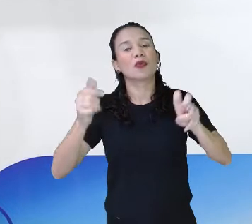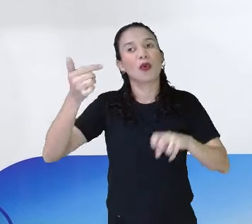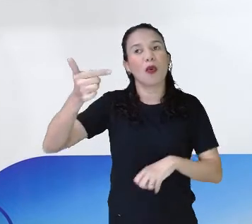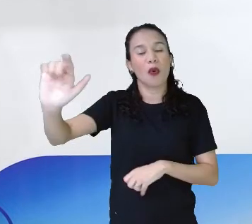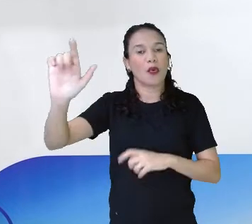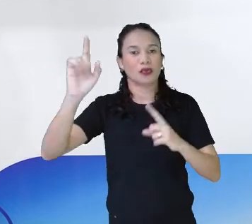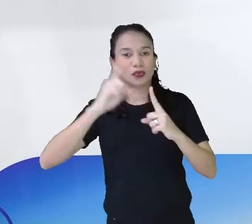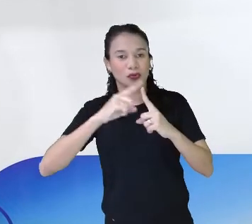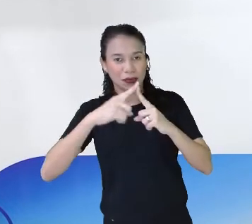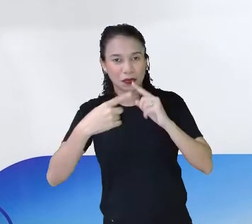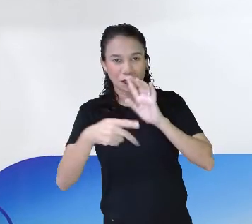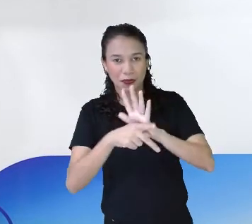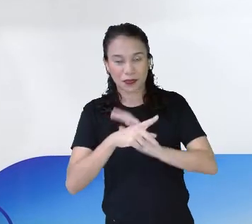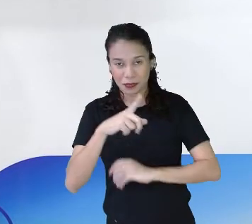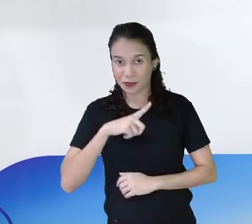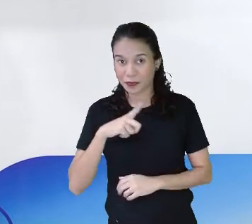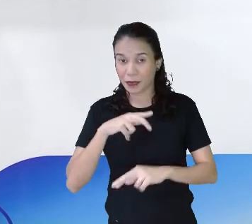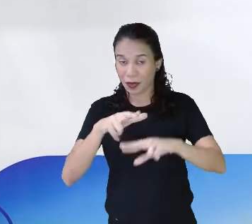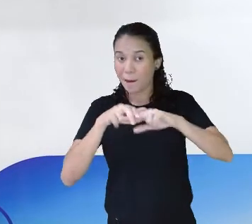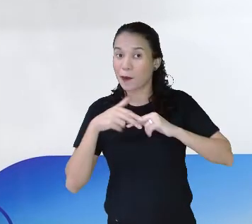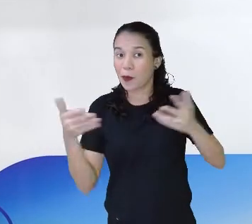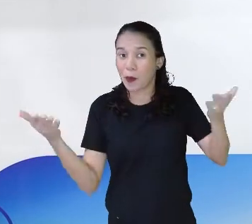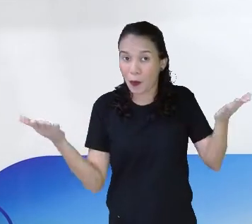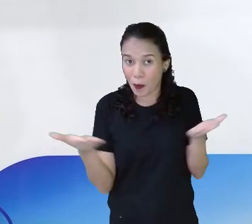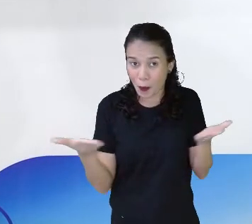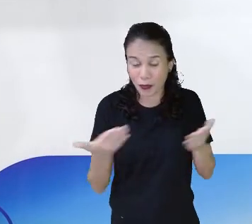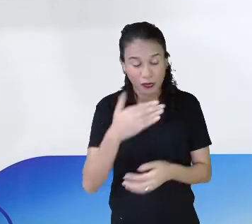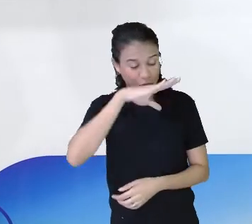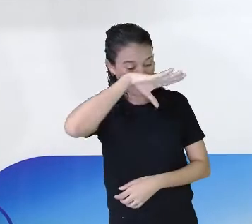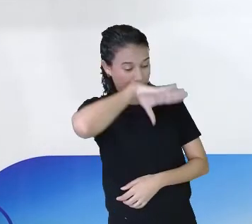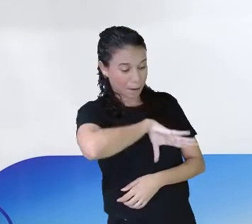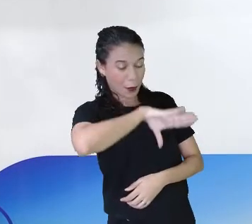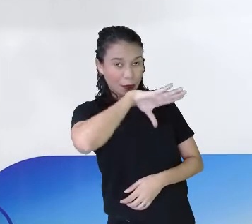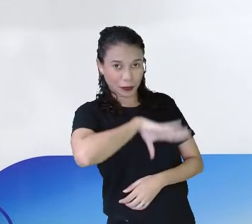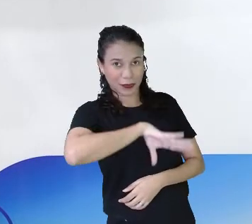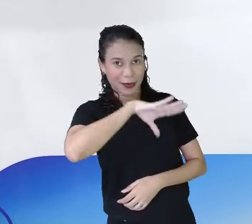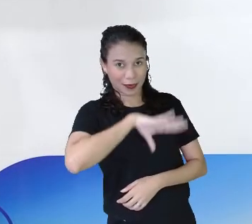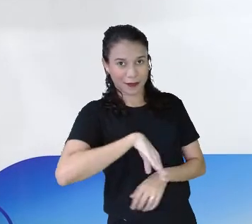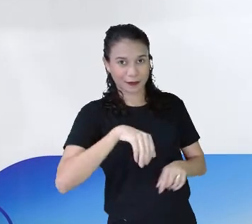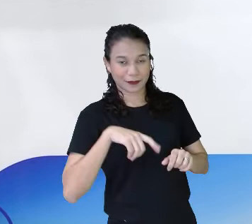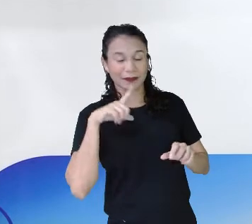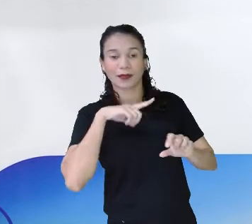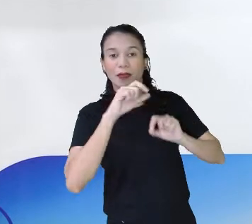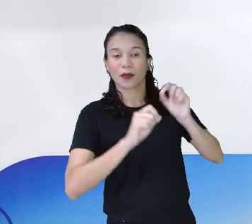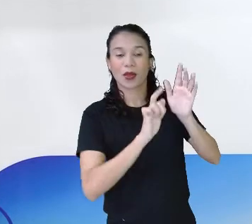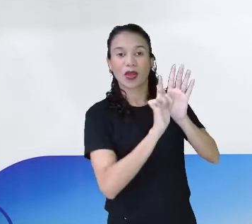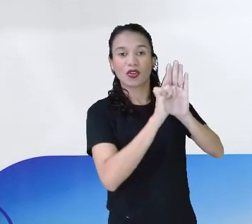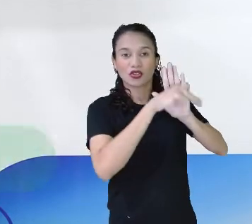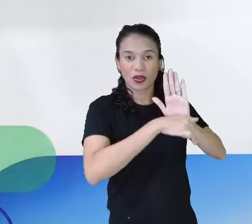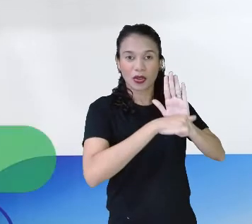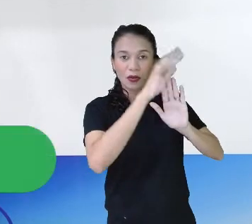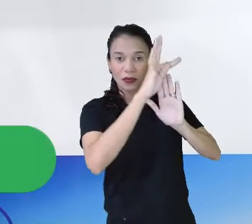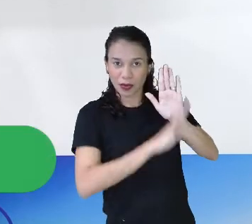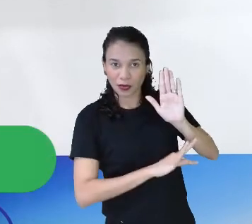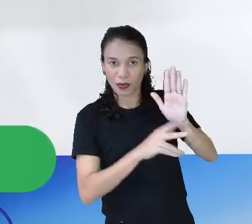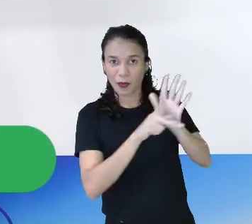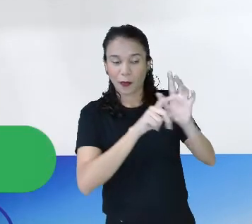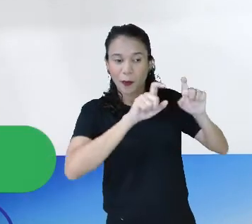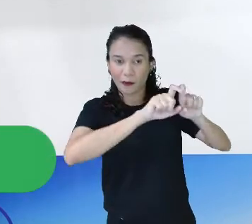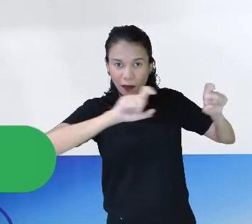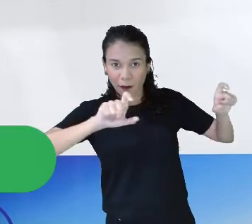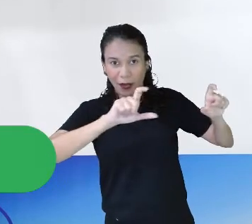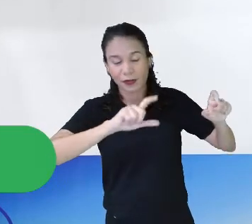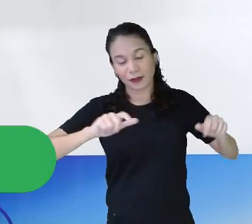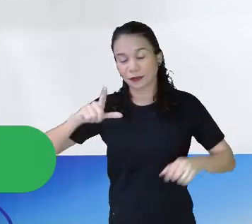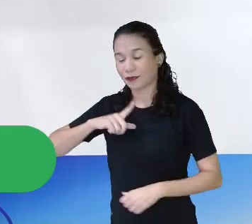tipos de patrimônios. Então, hoje, língua portuguesa, vamos falar sobre gênero textual verbete e a